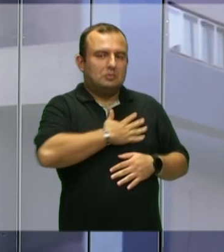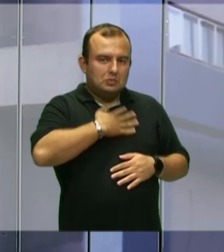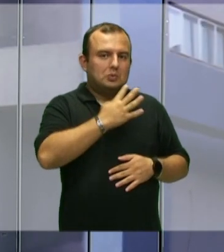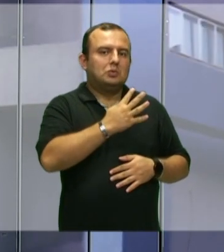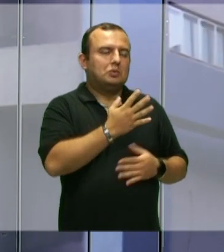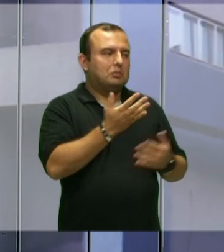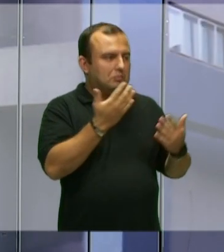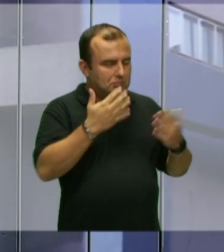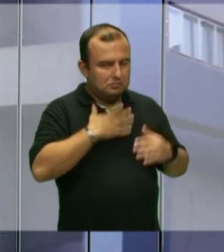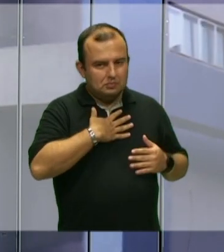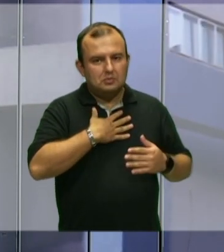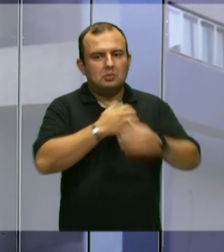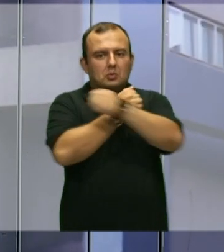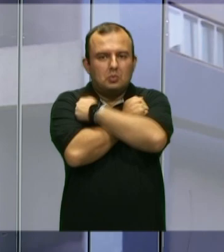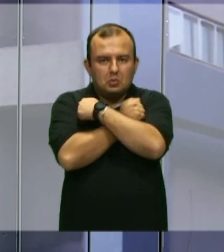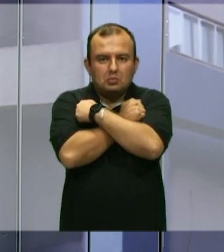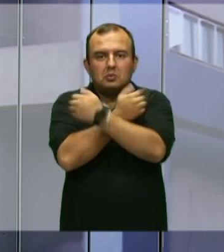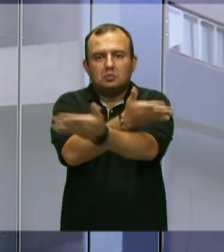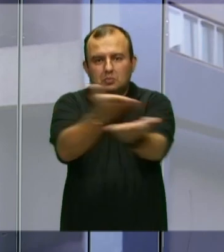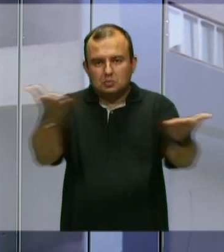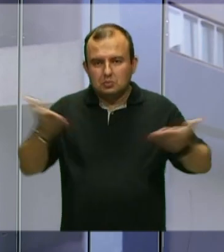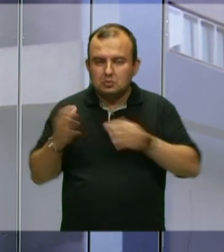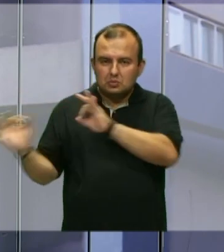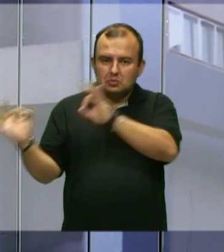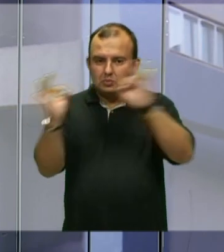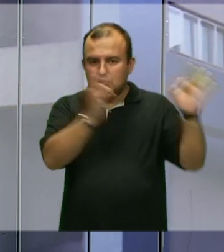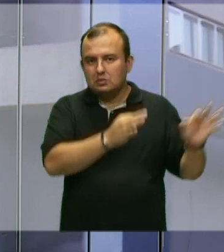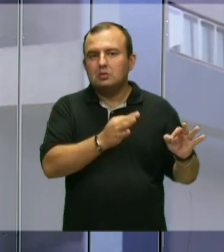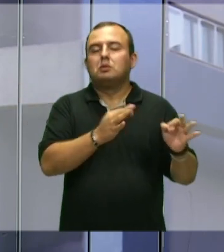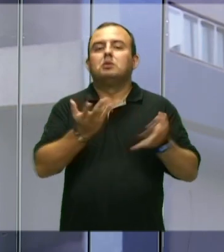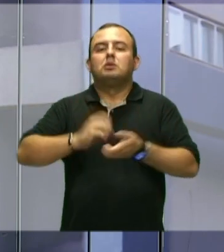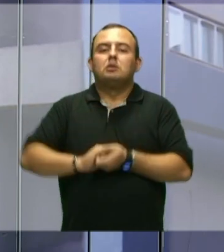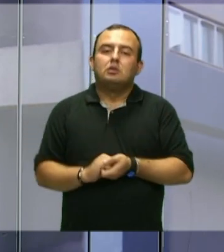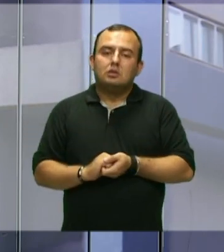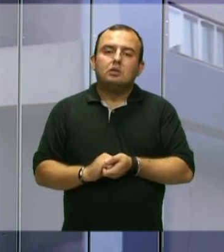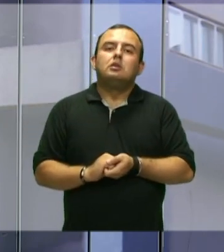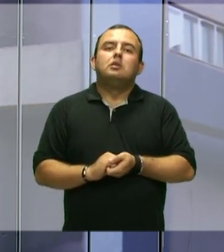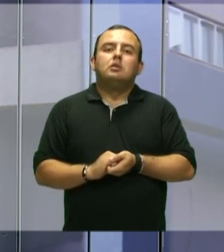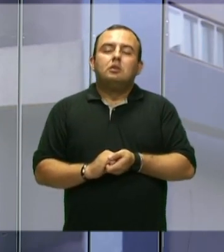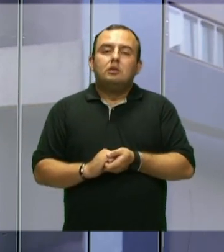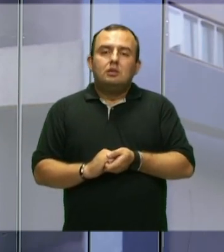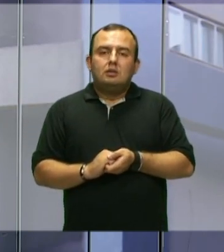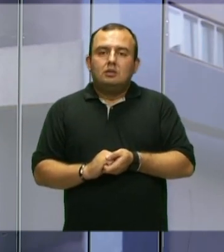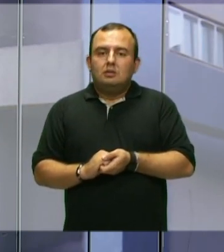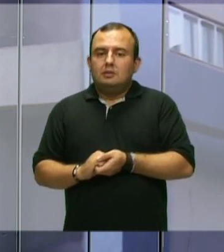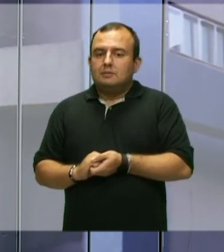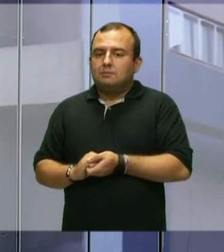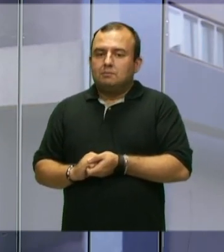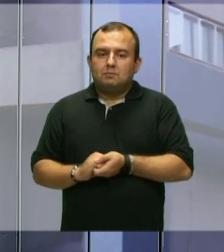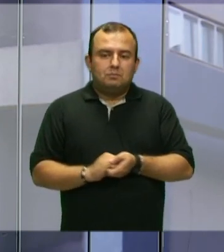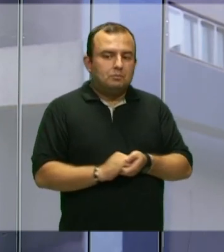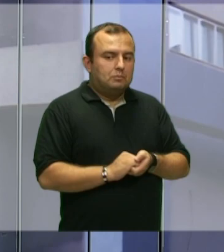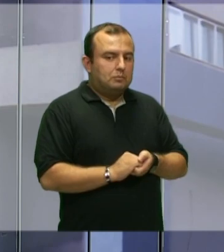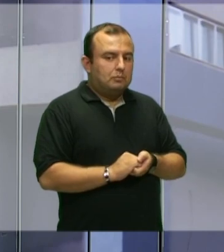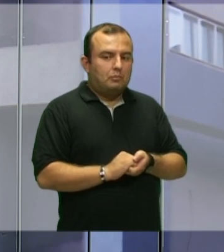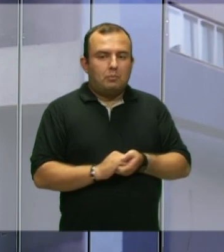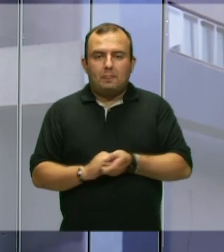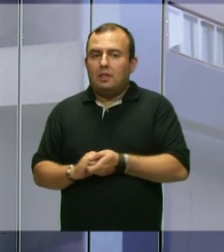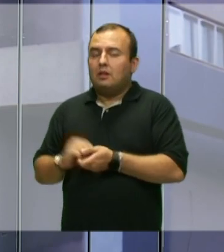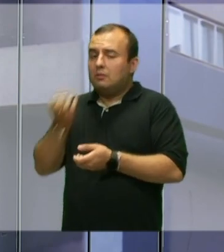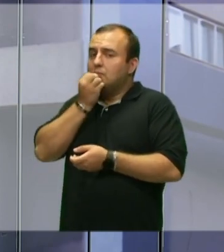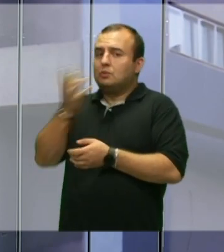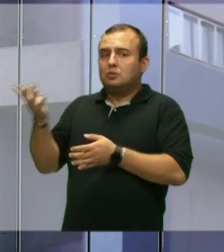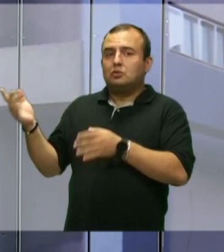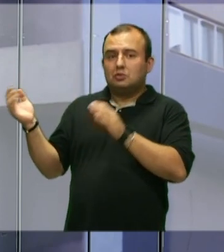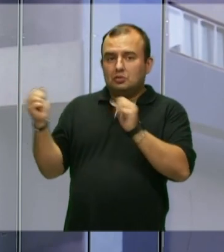meu. Quero dar um abraço aqui a todos os telespectadores que nos acompanham. E que bom que a gente possa estar aqui